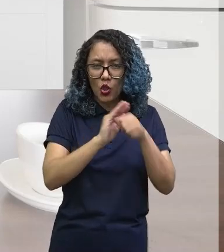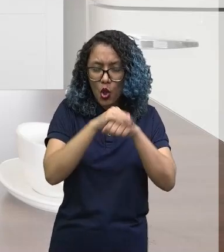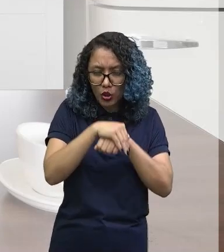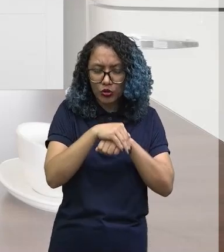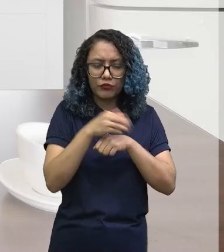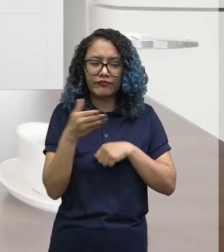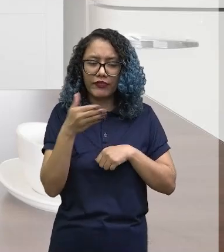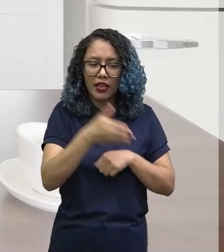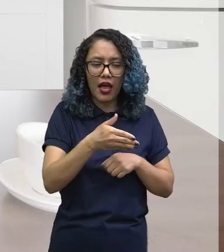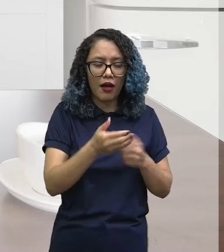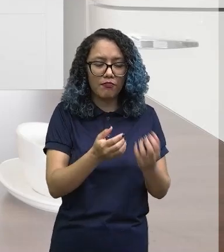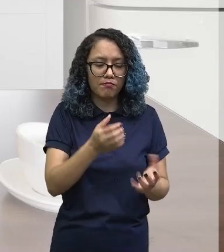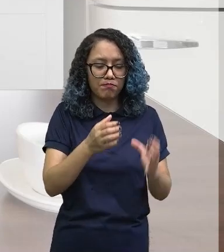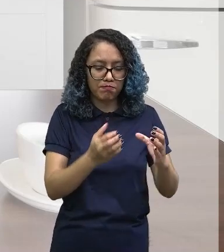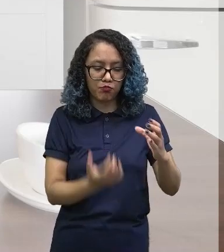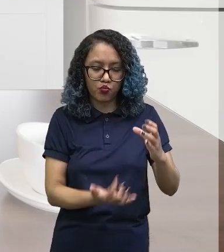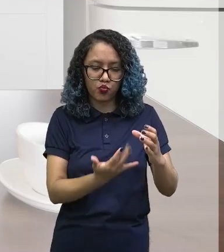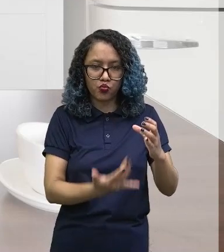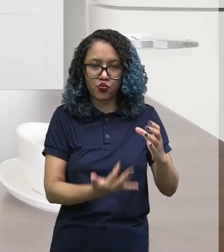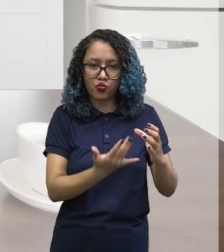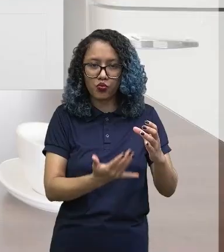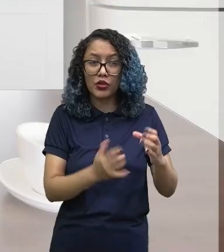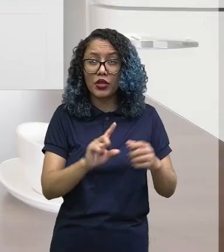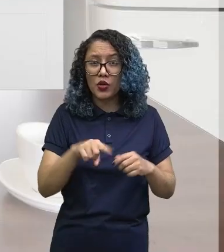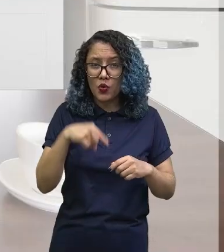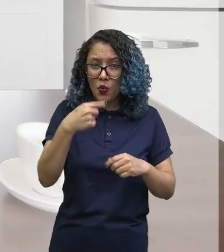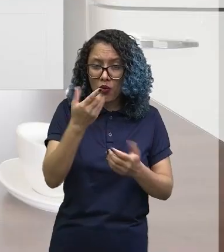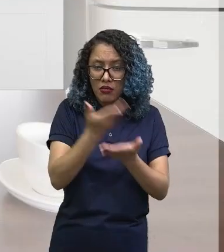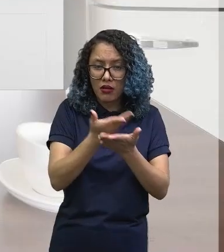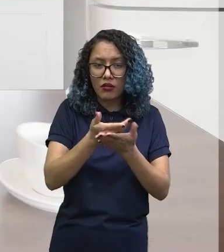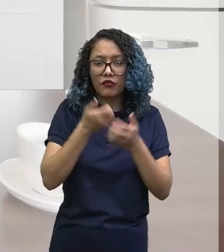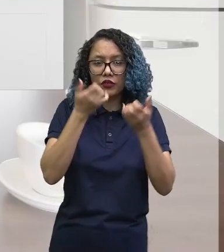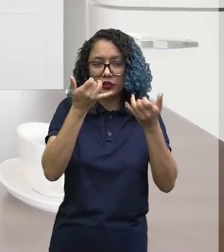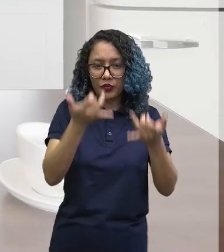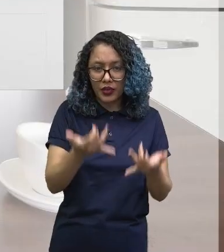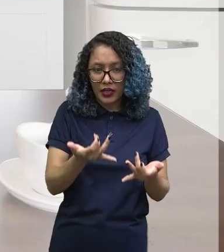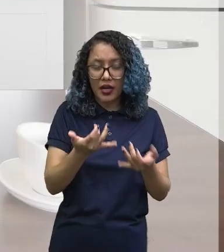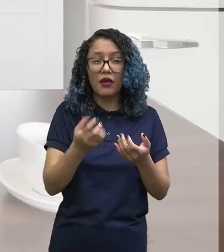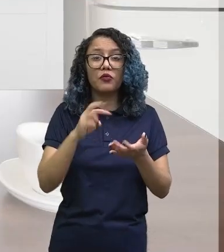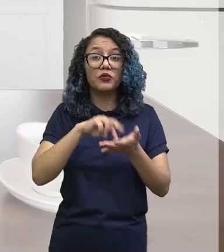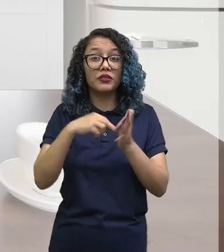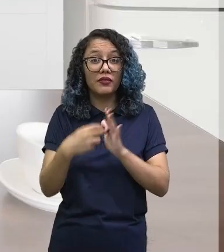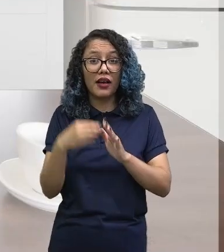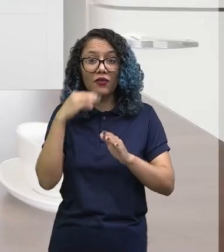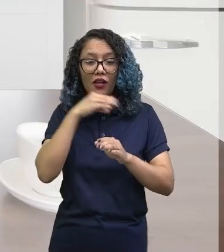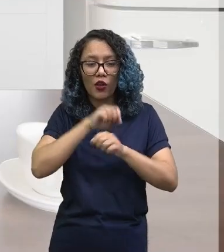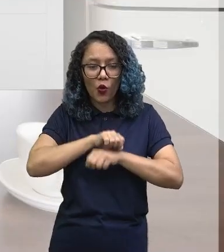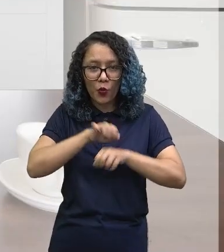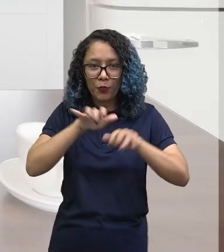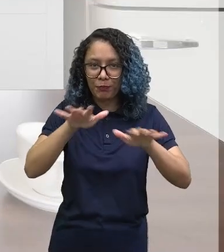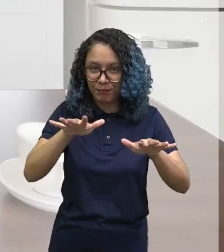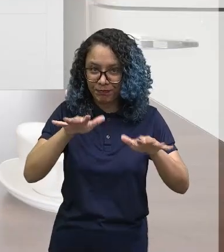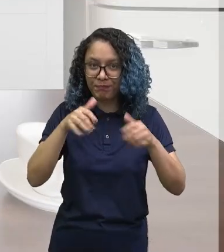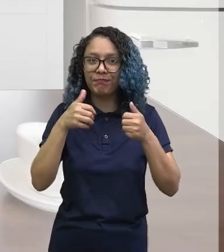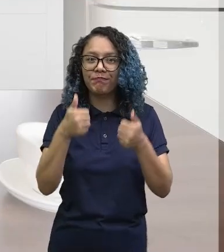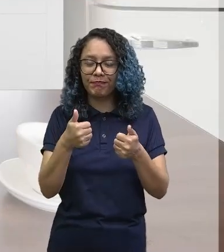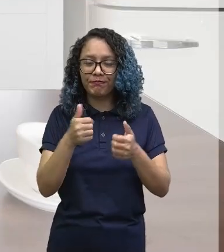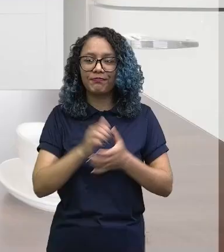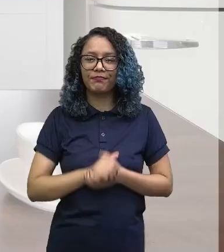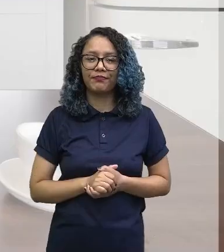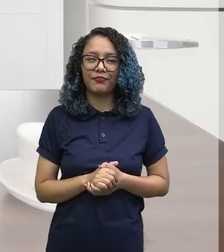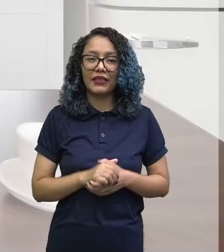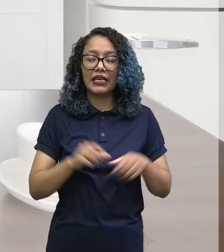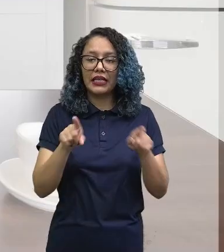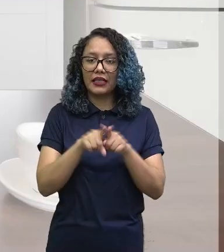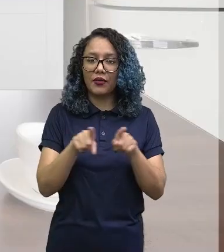ali você vai ver mais tarde, em outras aulas, o que é esta propagação de calor. Muito bem, pessoal.